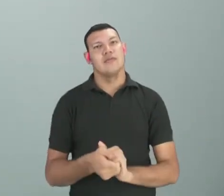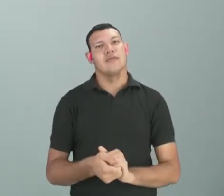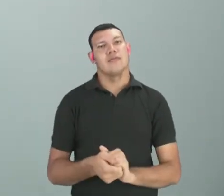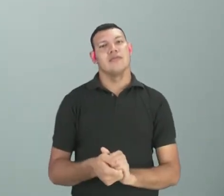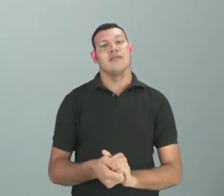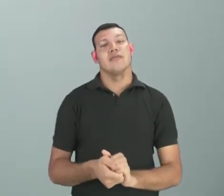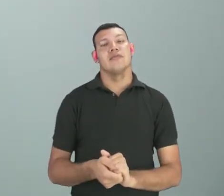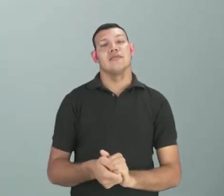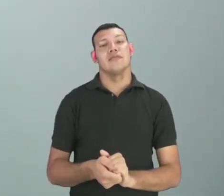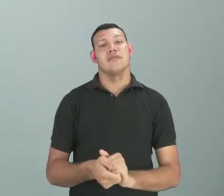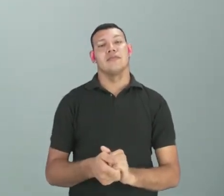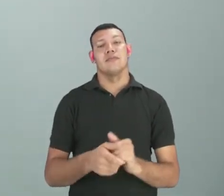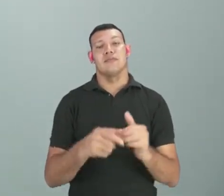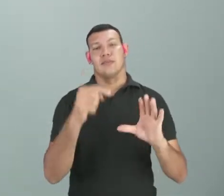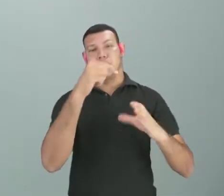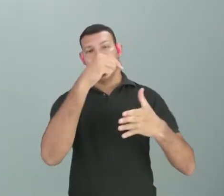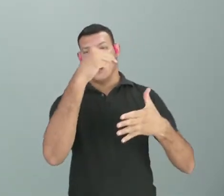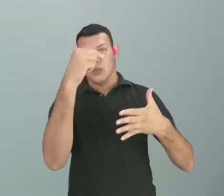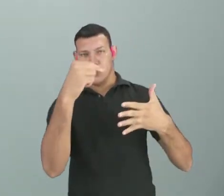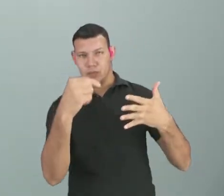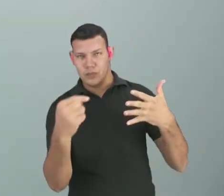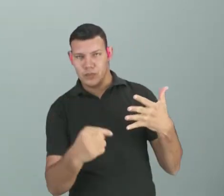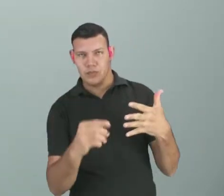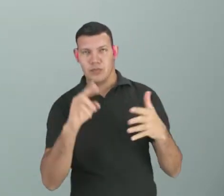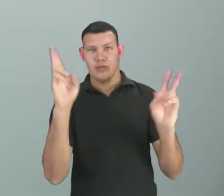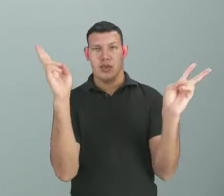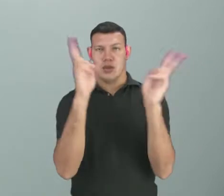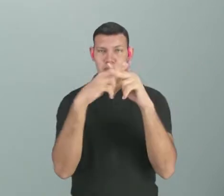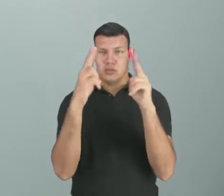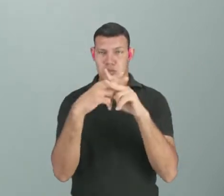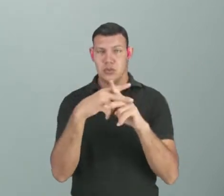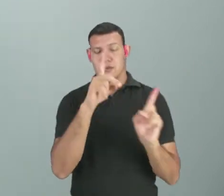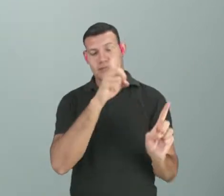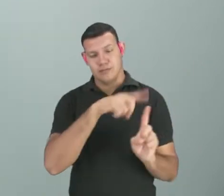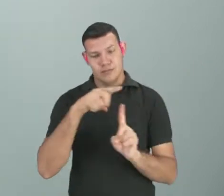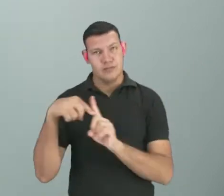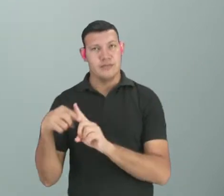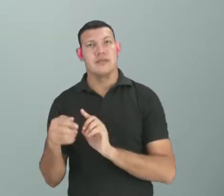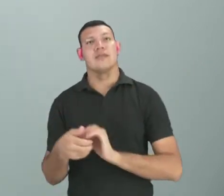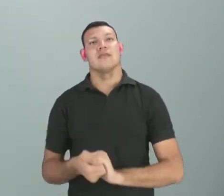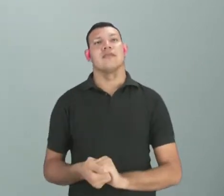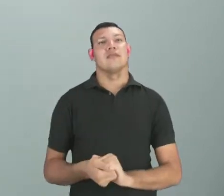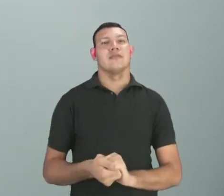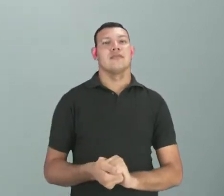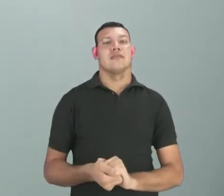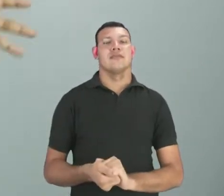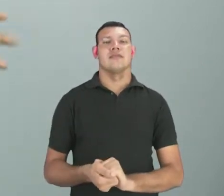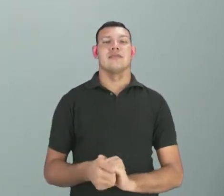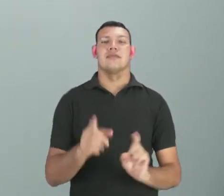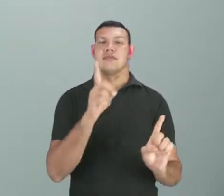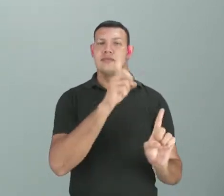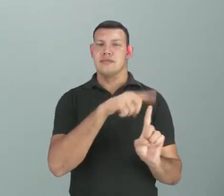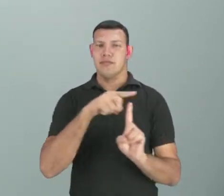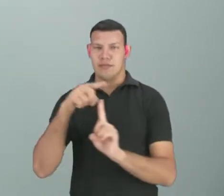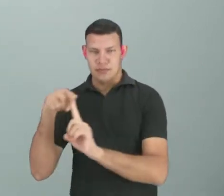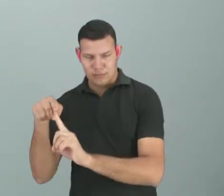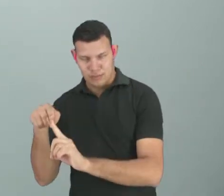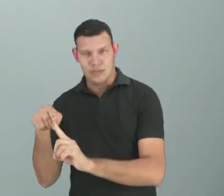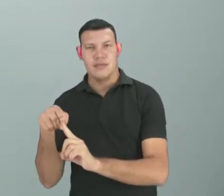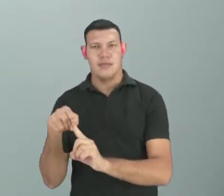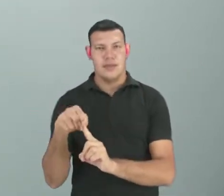categoria lutas, né, dessa modalidade. Então a gente vai falar mais sobre tipos de atletas para